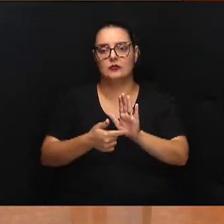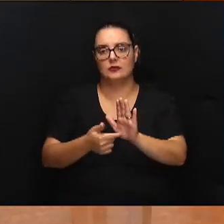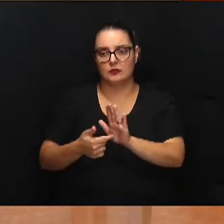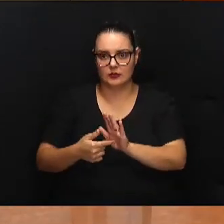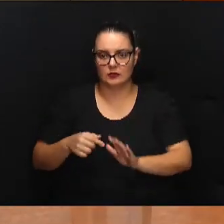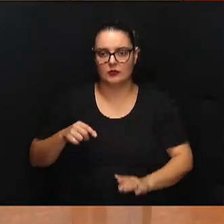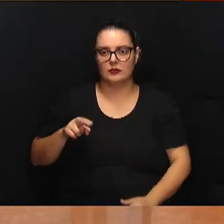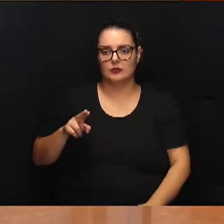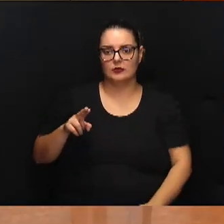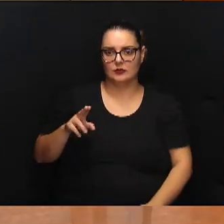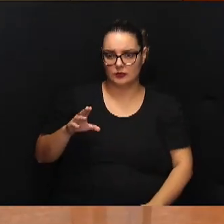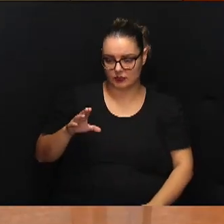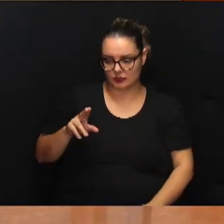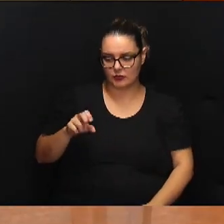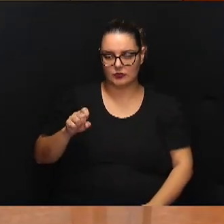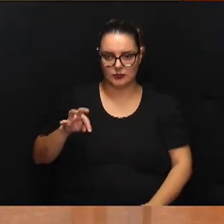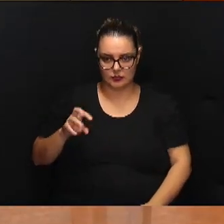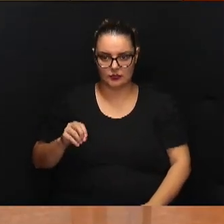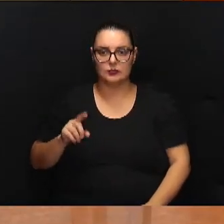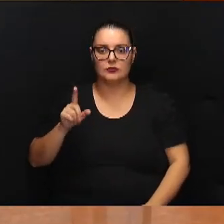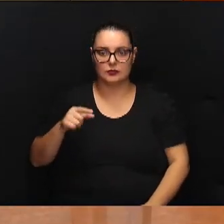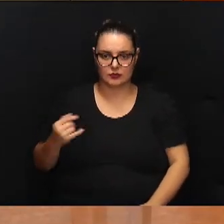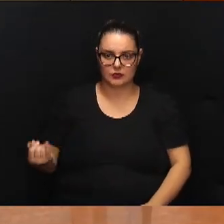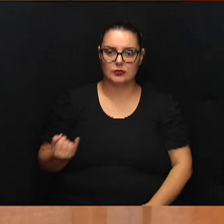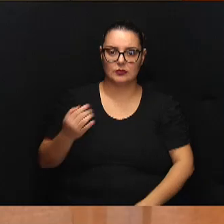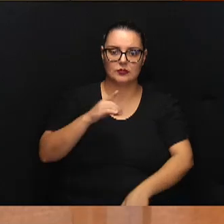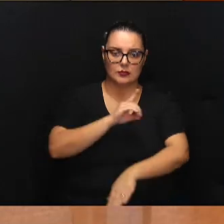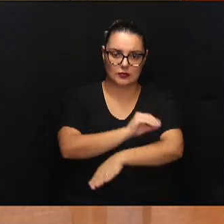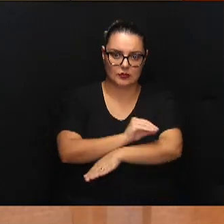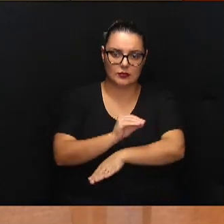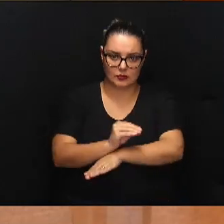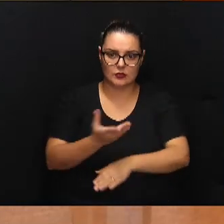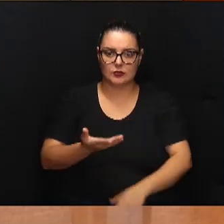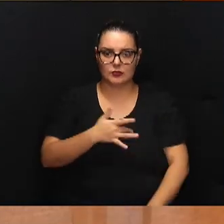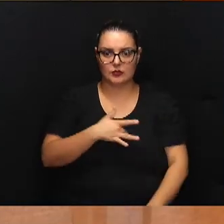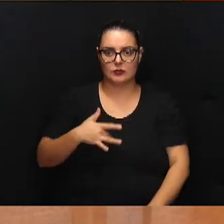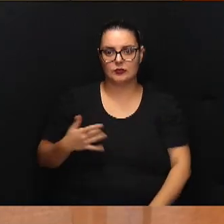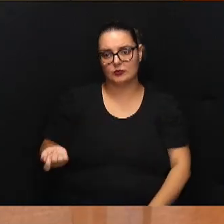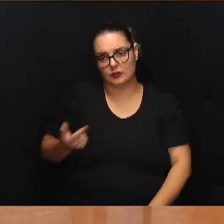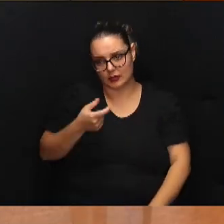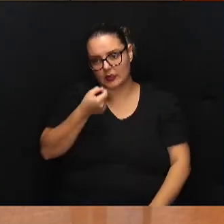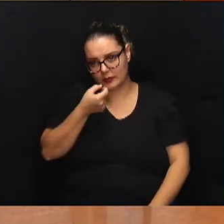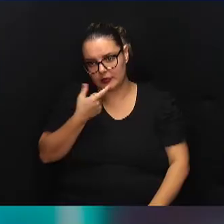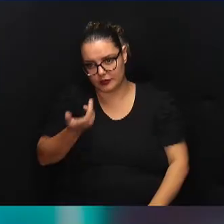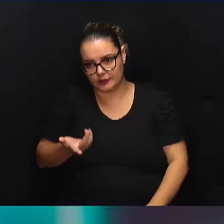custos lá na frente, que vale a pena cuidar da saúde do que remediar.